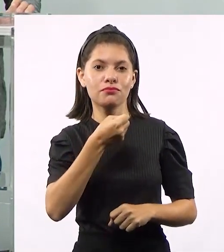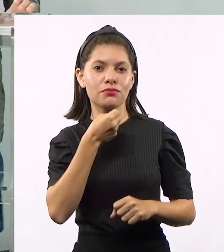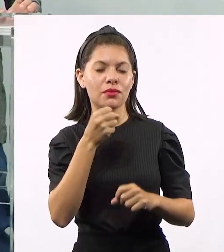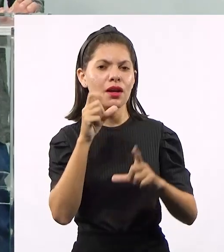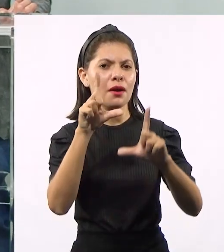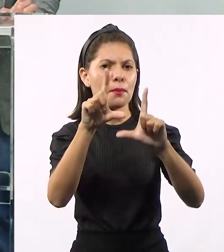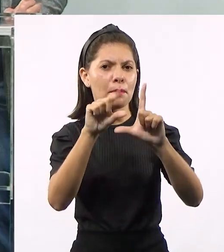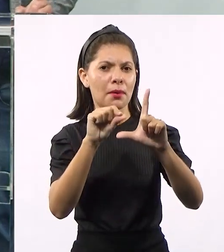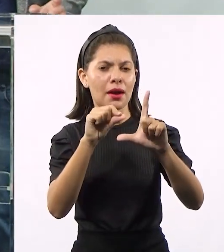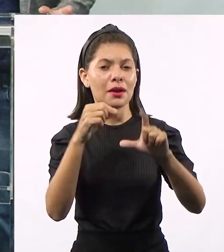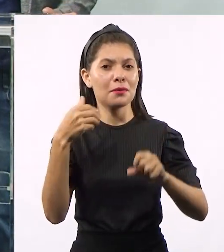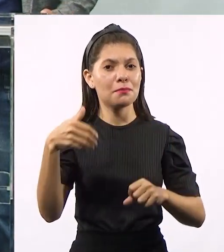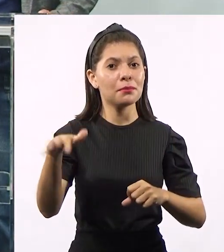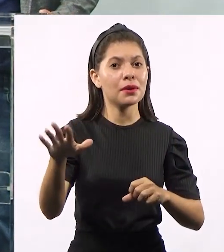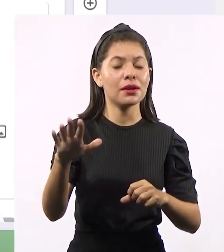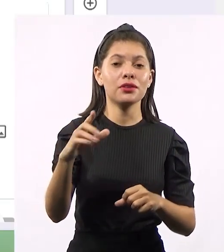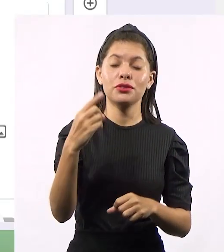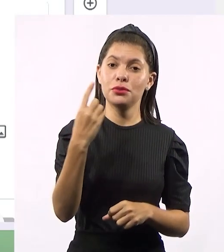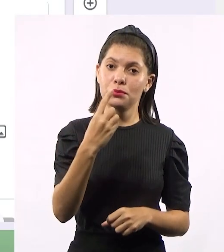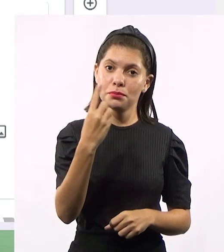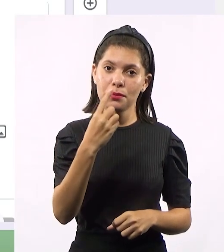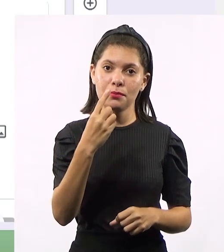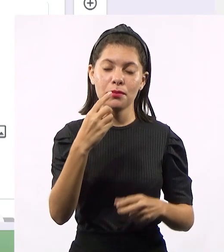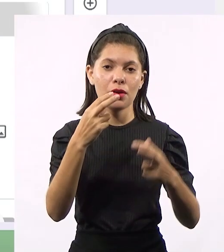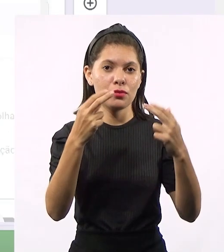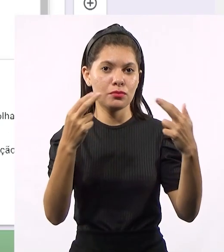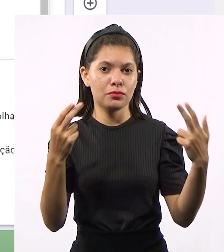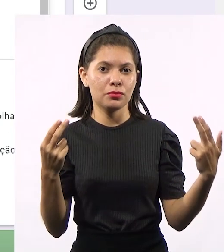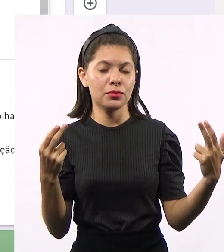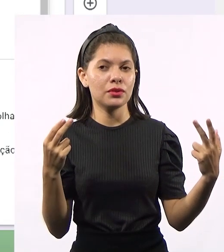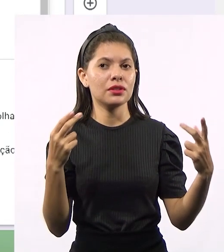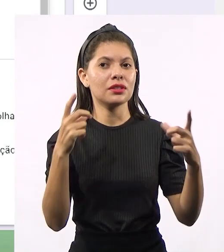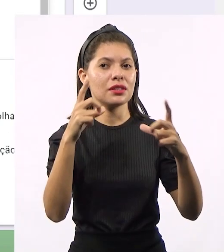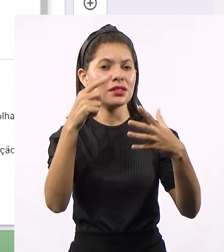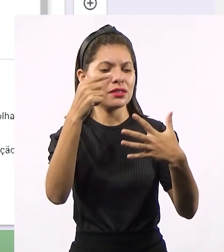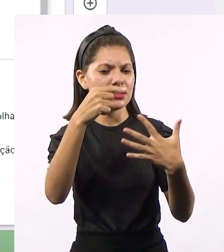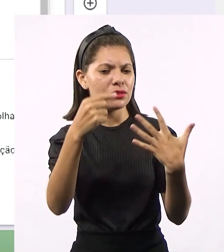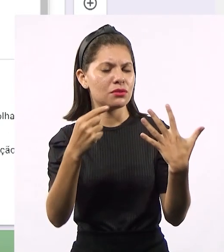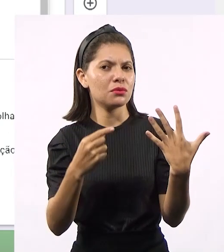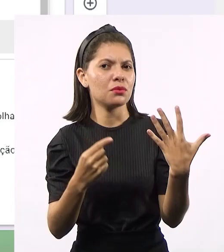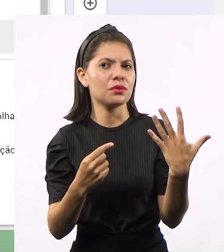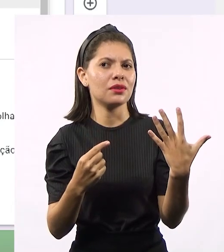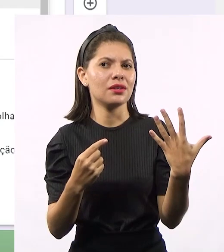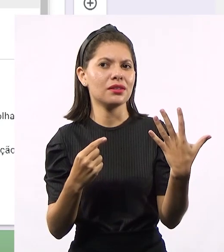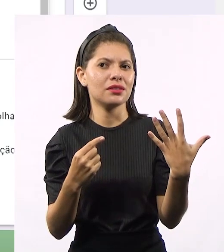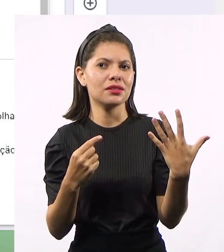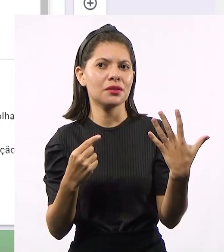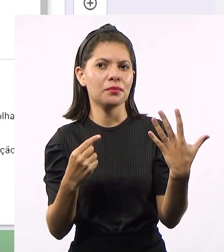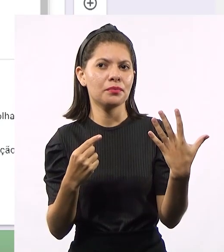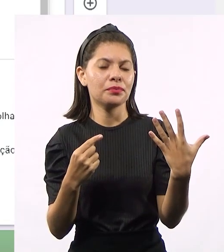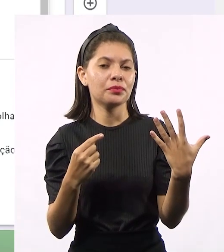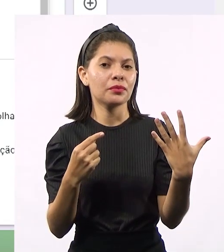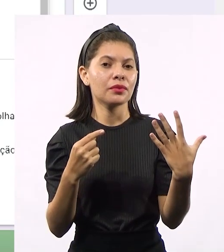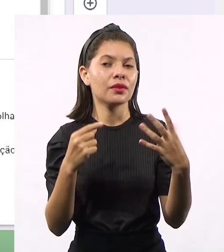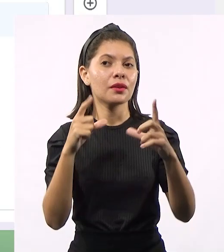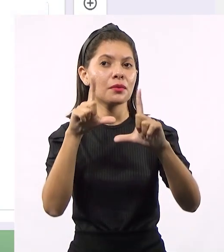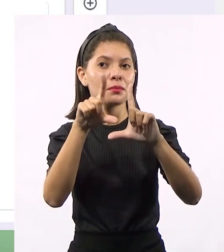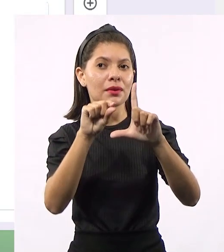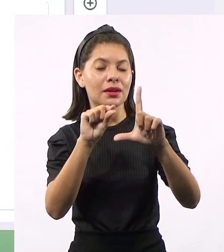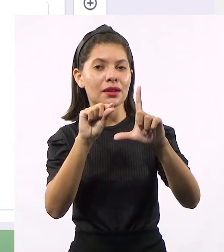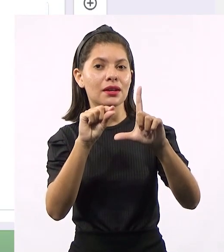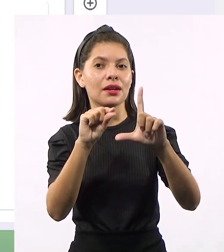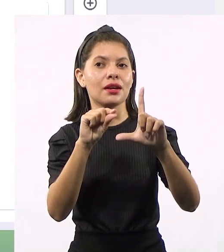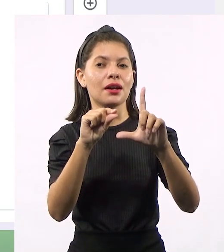de uma opção. Então, o tipo múltipla escolha, ele não satisfaz a esse tipo de pergunta. Eu vou marcar uma caixa